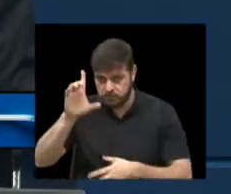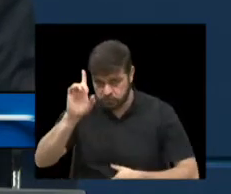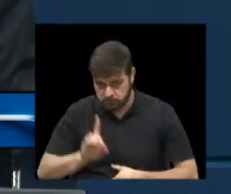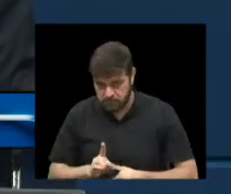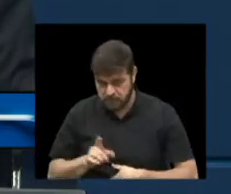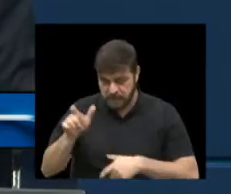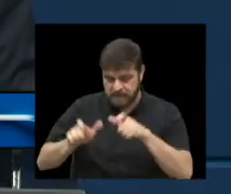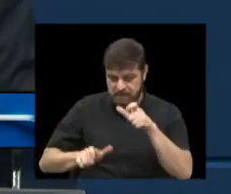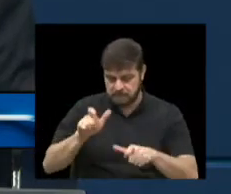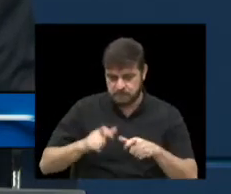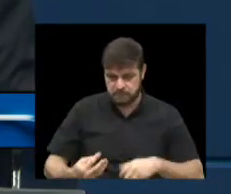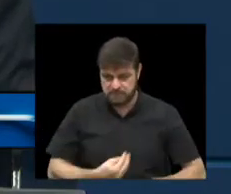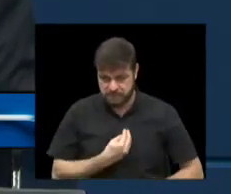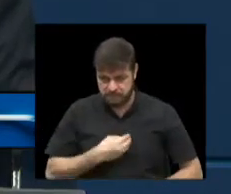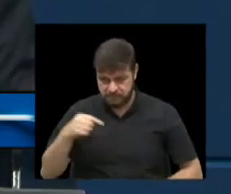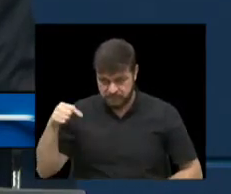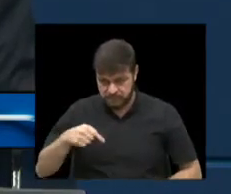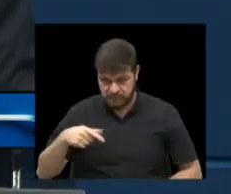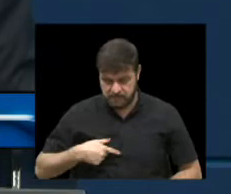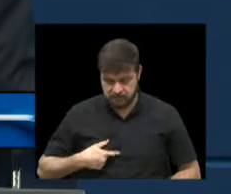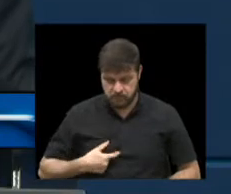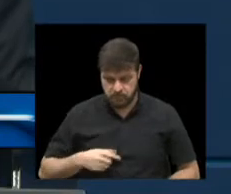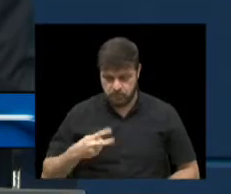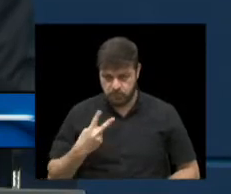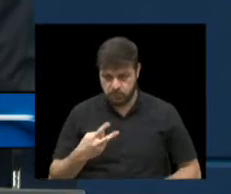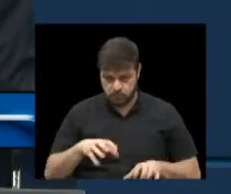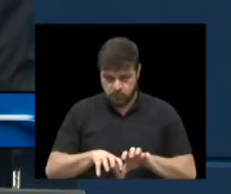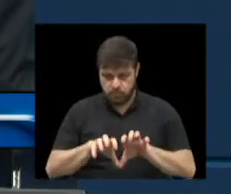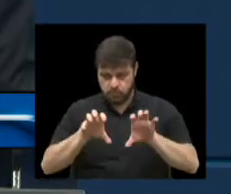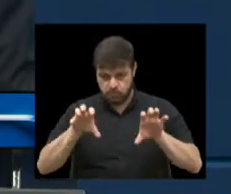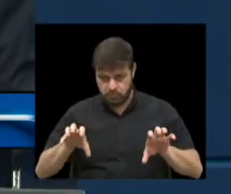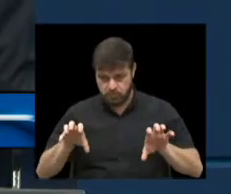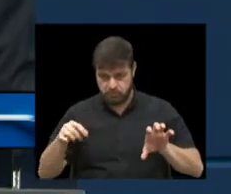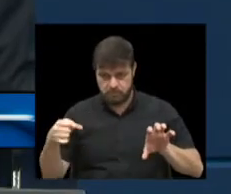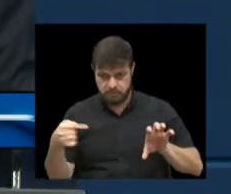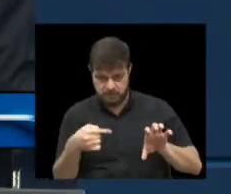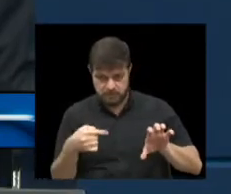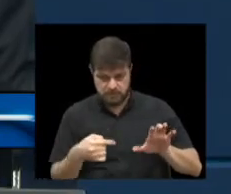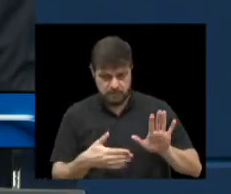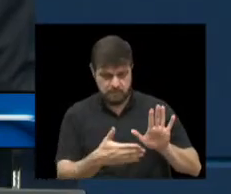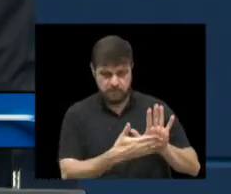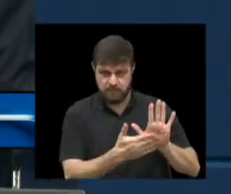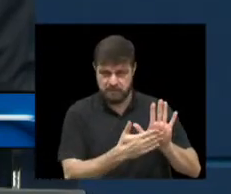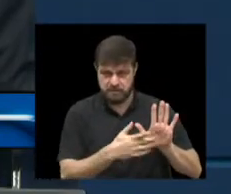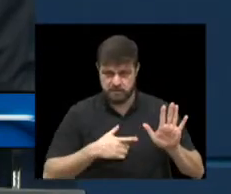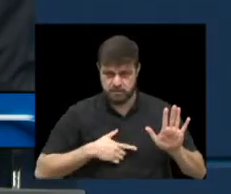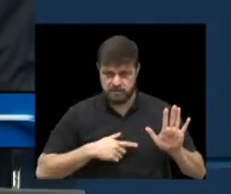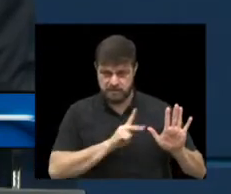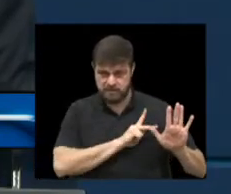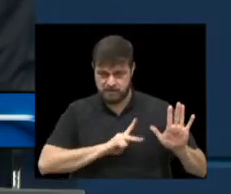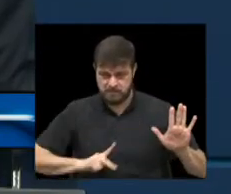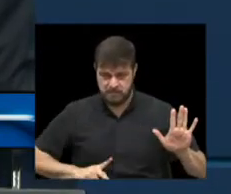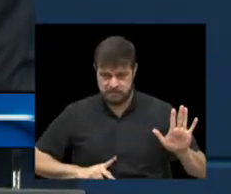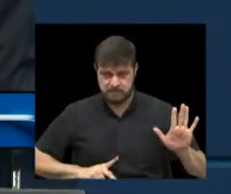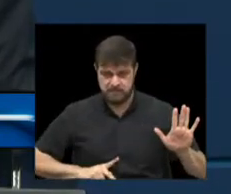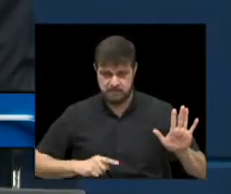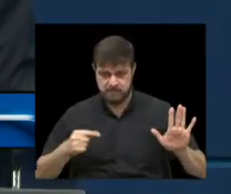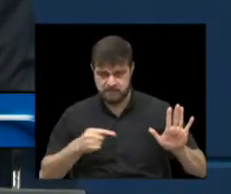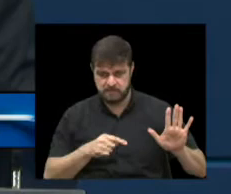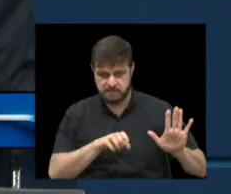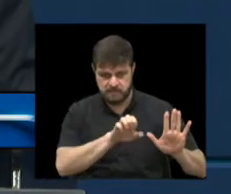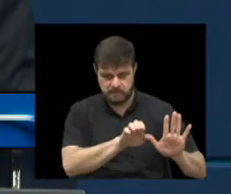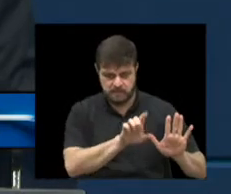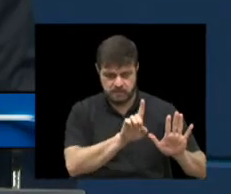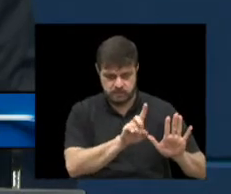participaram. 2 chapas concorreram. A chapa 1 tinha como candidato o presidente e morador